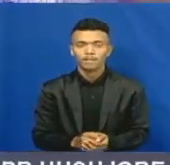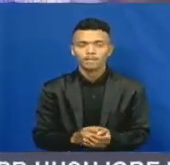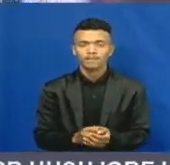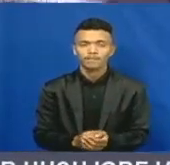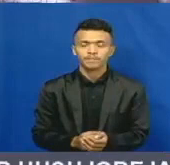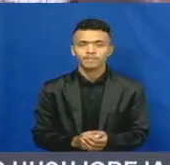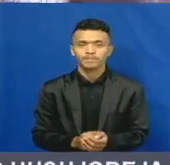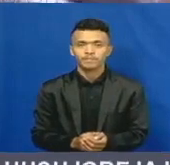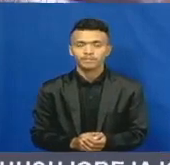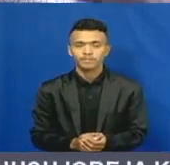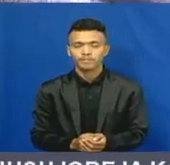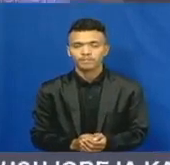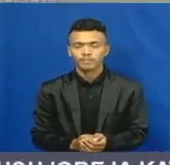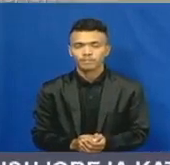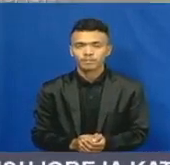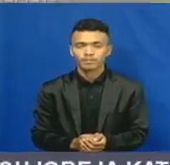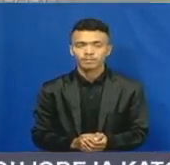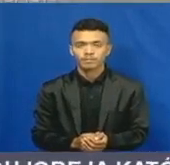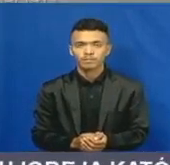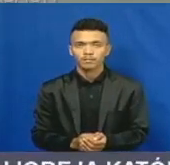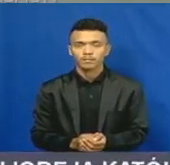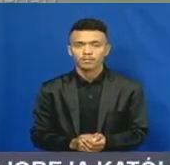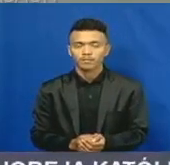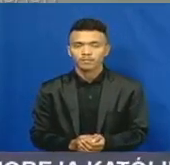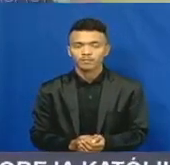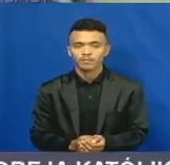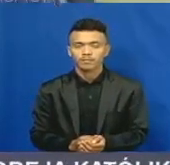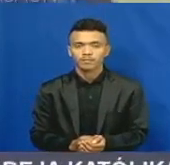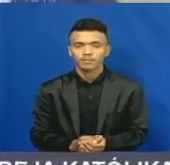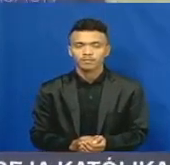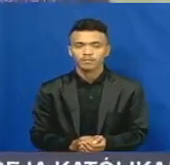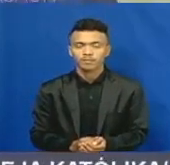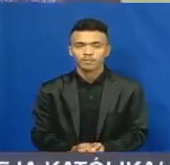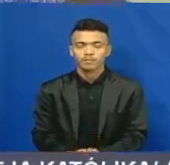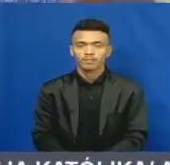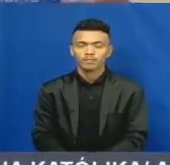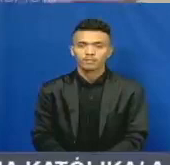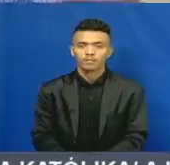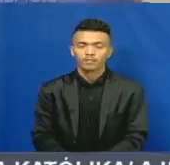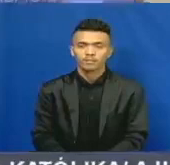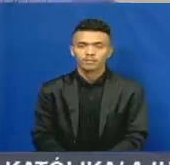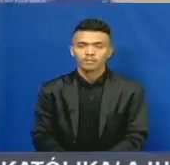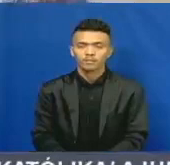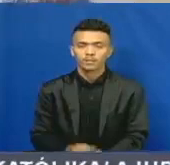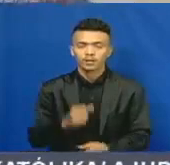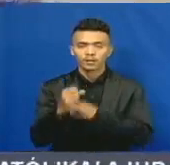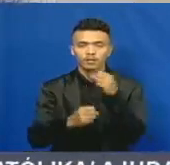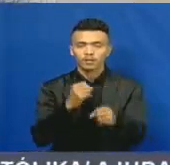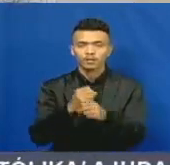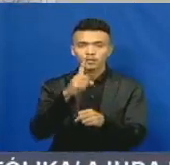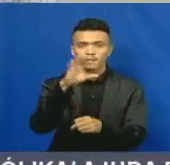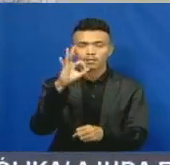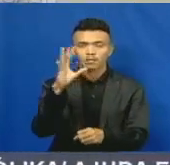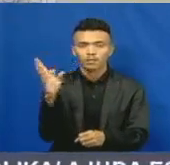subcomite regional Rabin leste, vai laba a cadeiro, areloi bulo. Ia tina reunida a